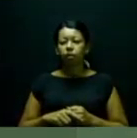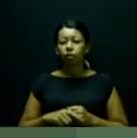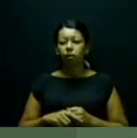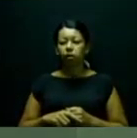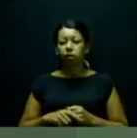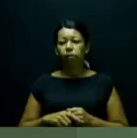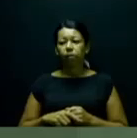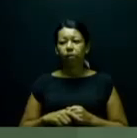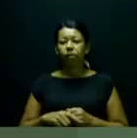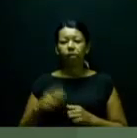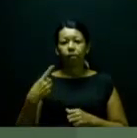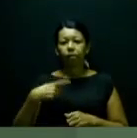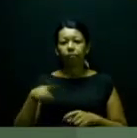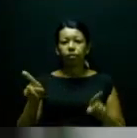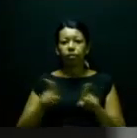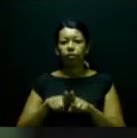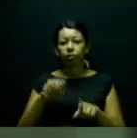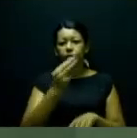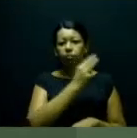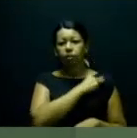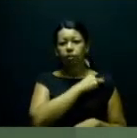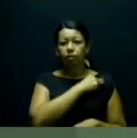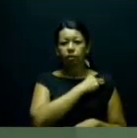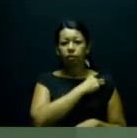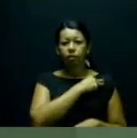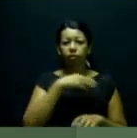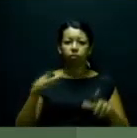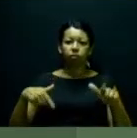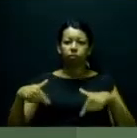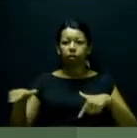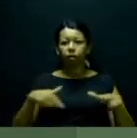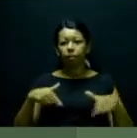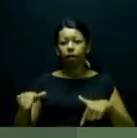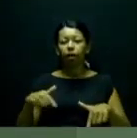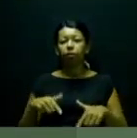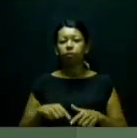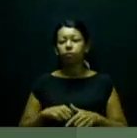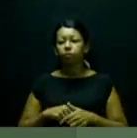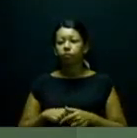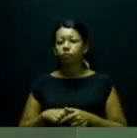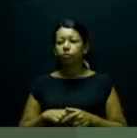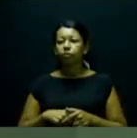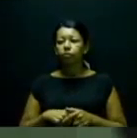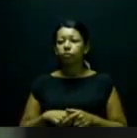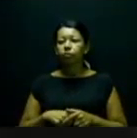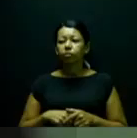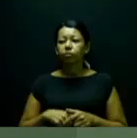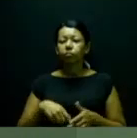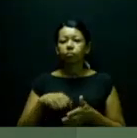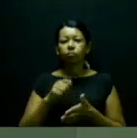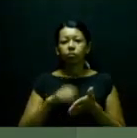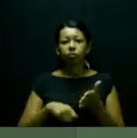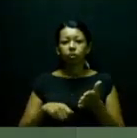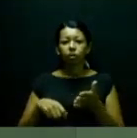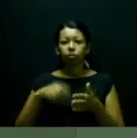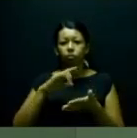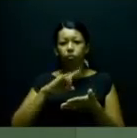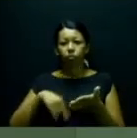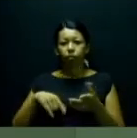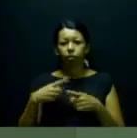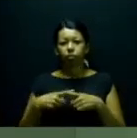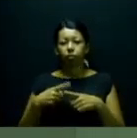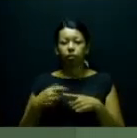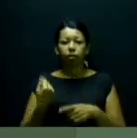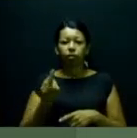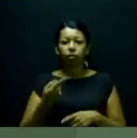de irmos também no Ministério do Trabalho, se assim for necessário, protocolizar um documento, até porque nós